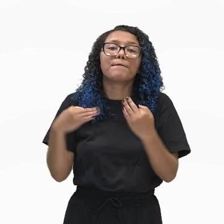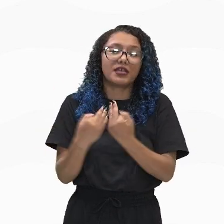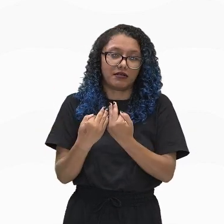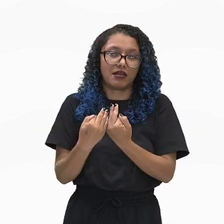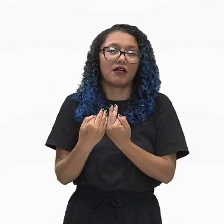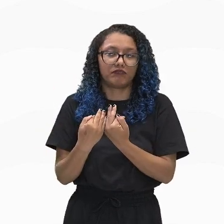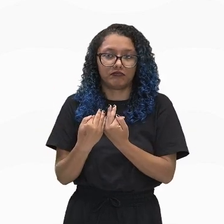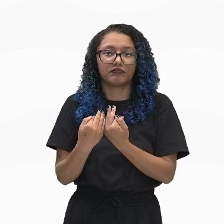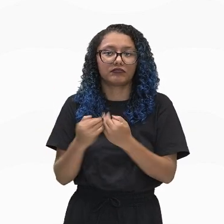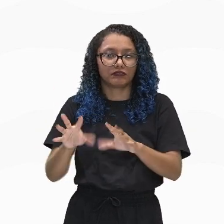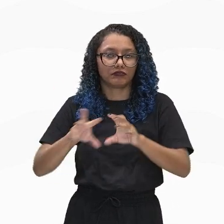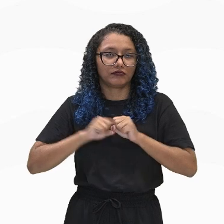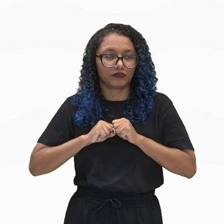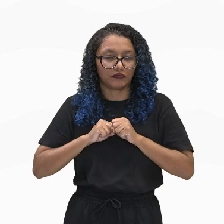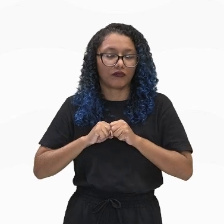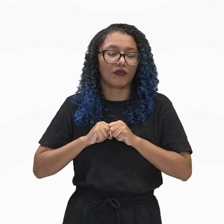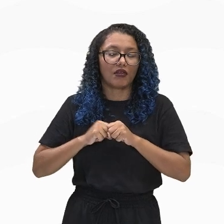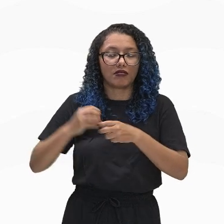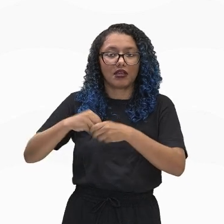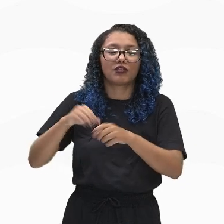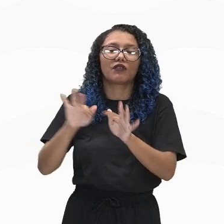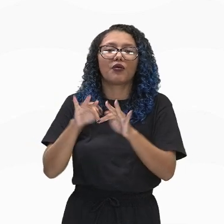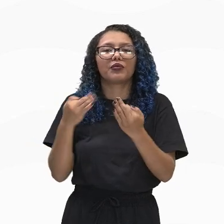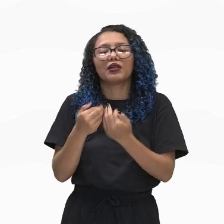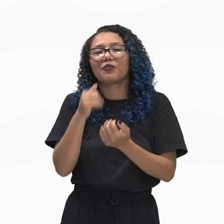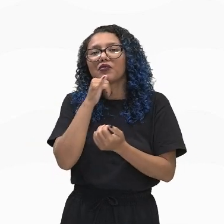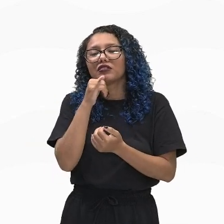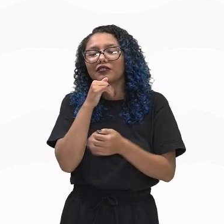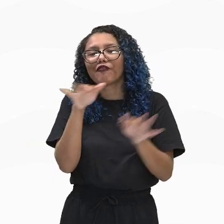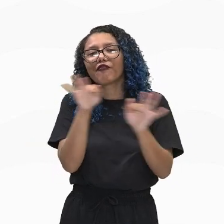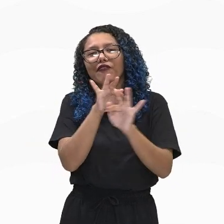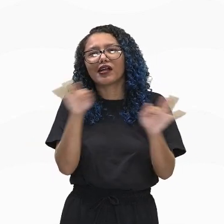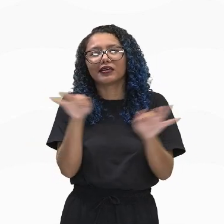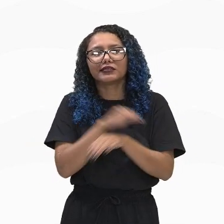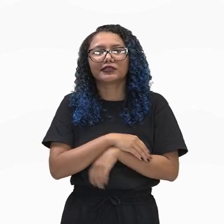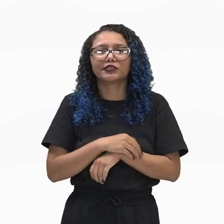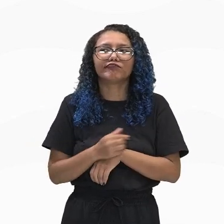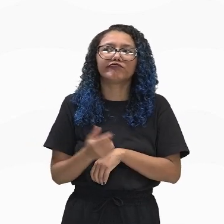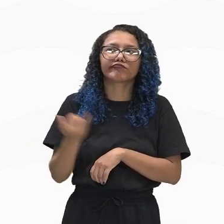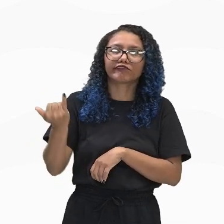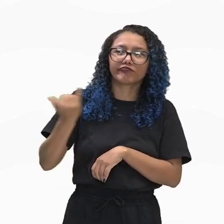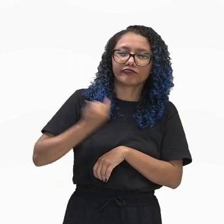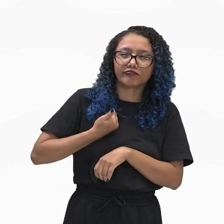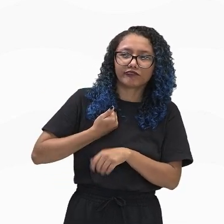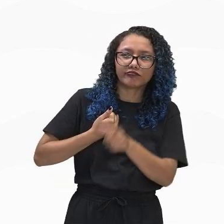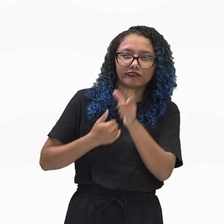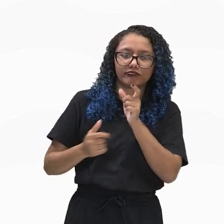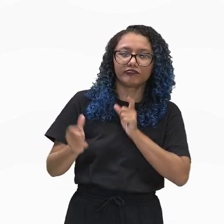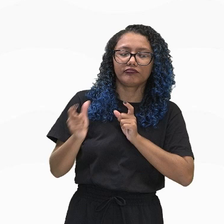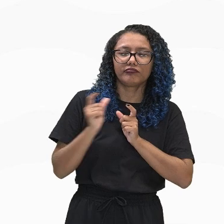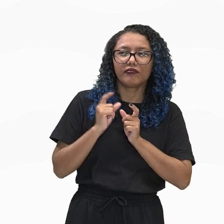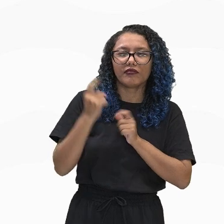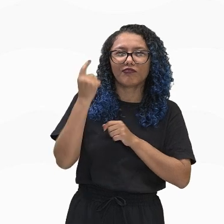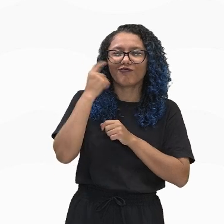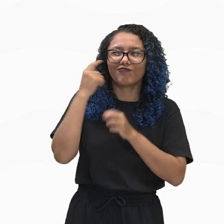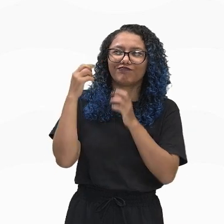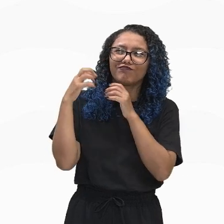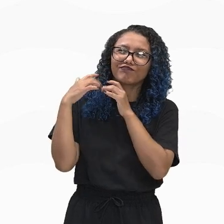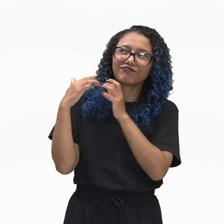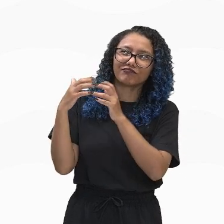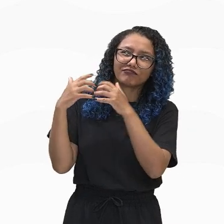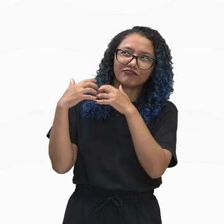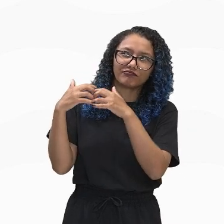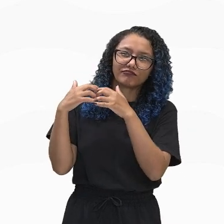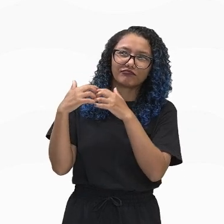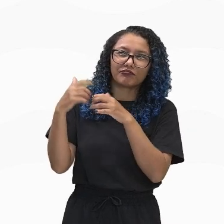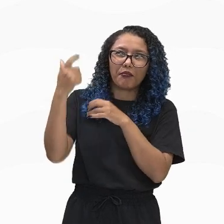vezes são aquelas frases que nós escutamos e ficam no nosso subconsciente, né? Então, geralmente durante conflitos